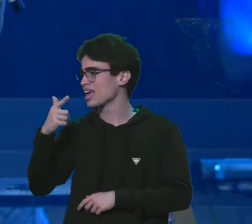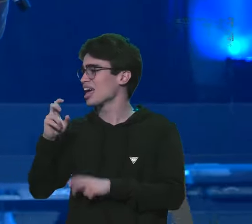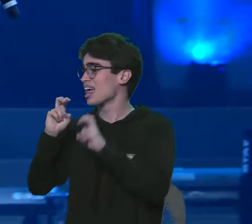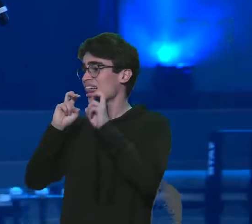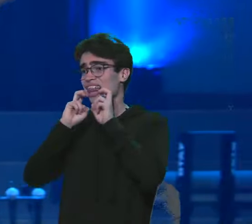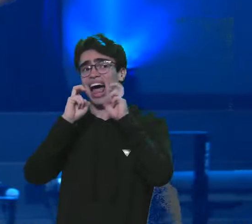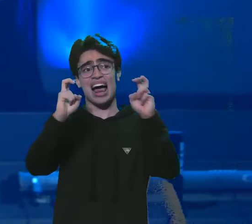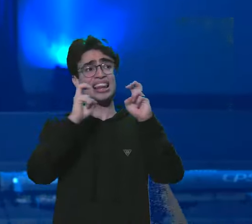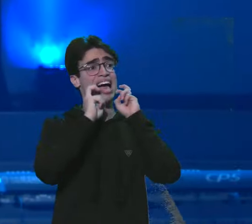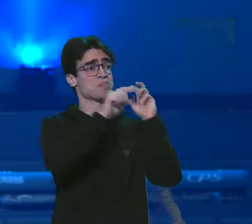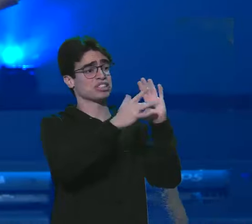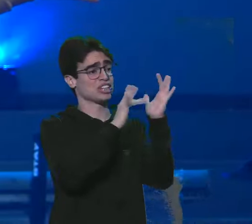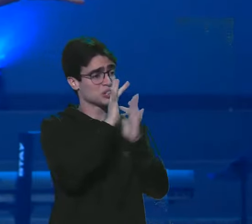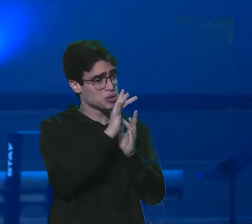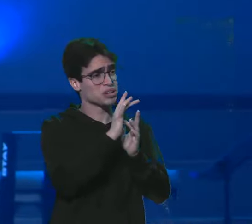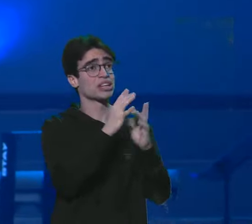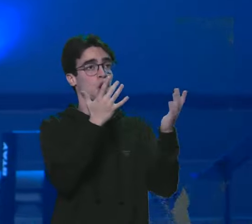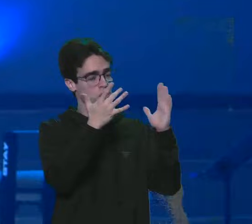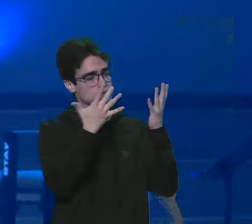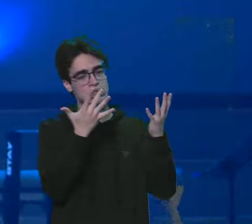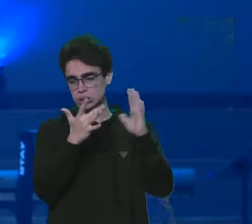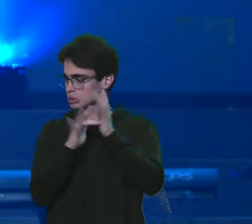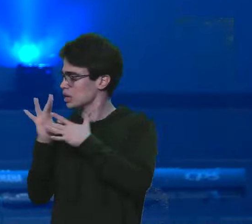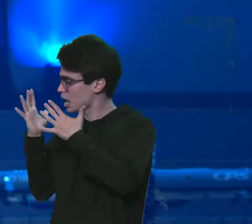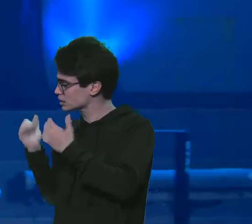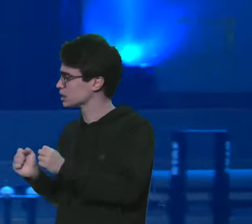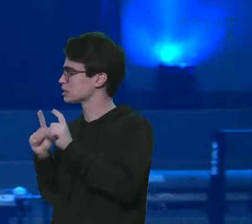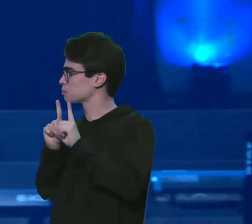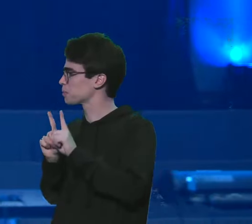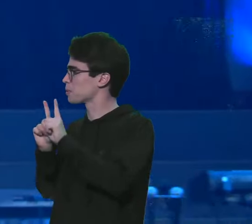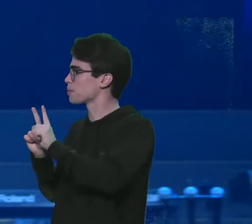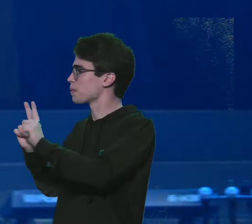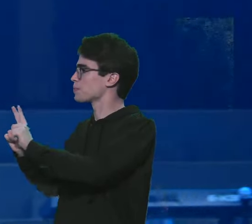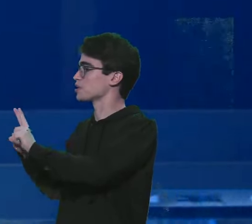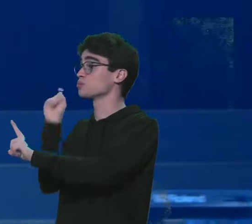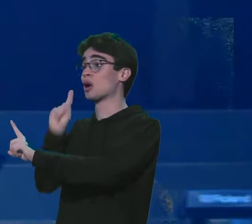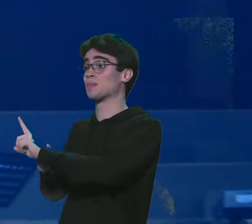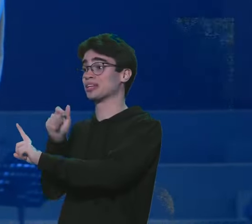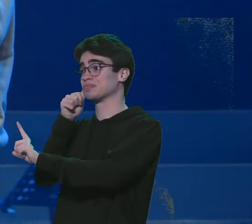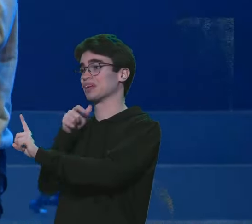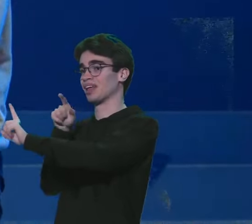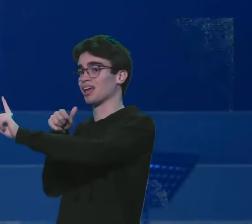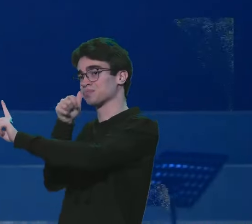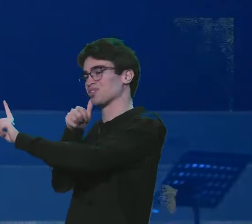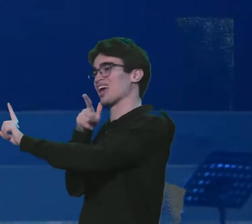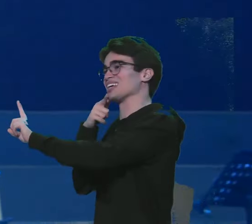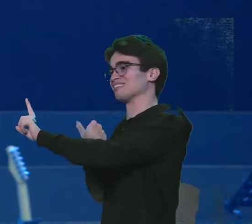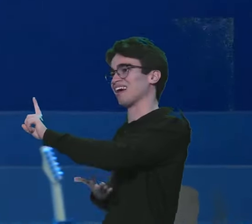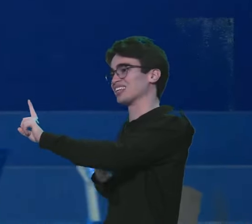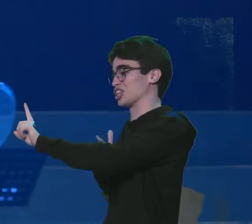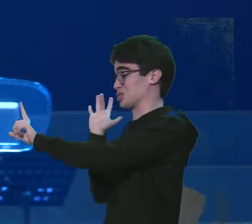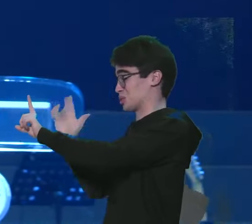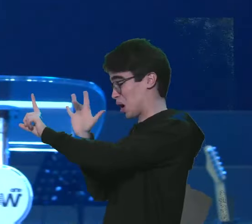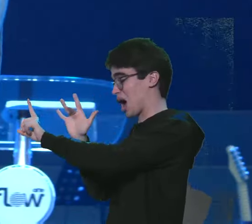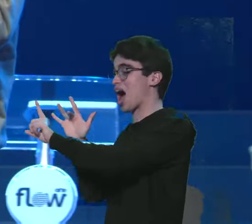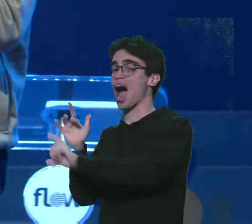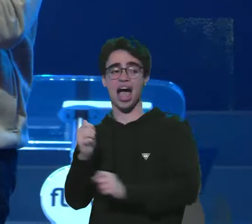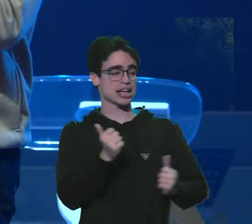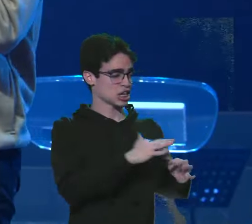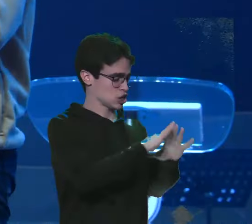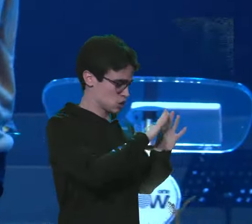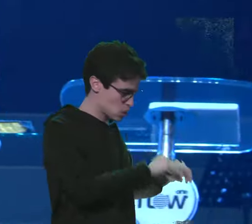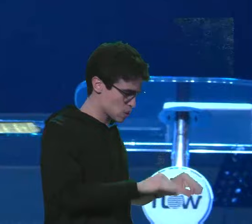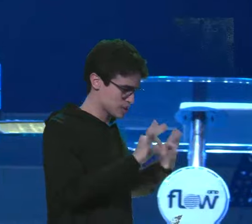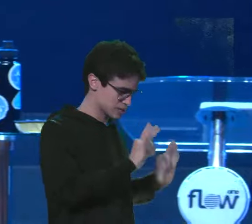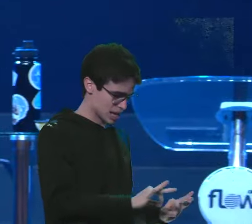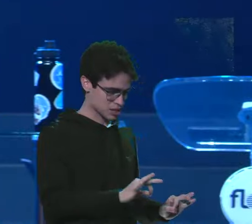Jairo, começa a caminhar com ele até a casa de Jairo, mas aí Jesus é interrompido pela mulher do fluxo de sangue. Jesus cura aquela mulher